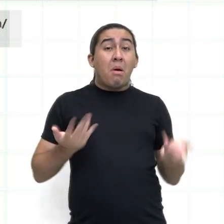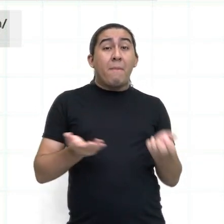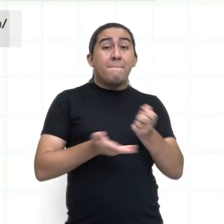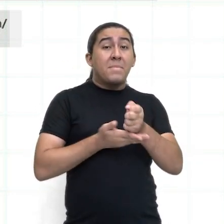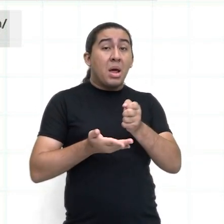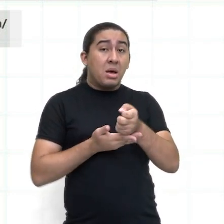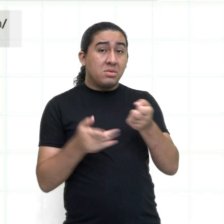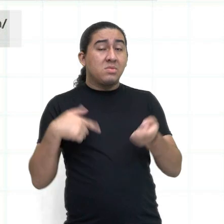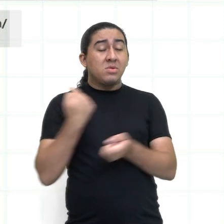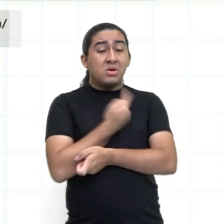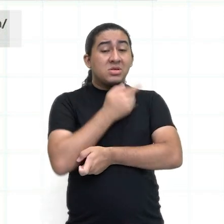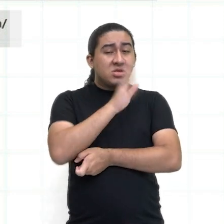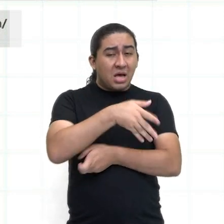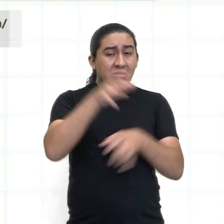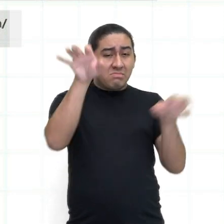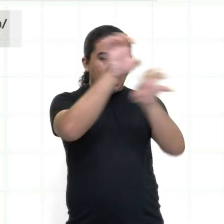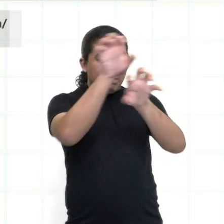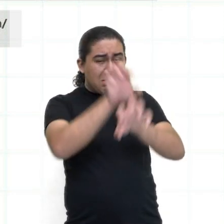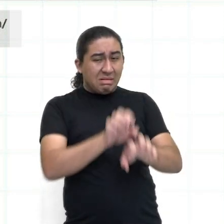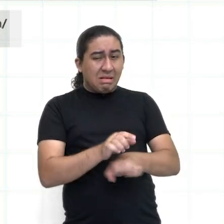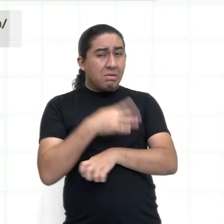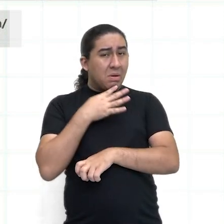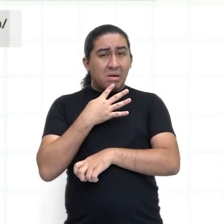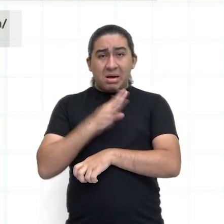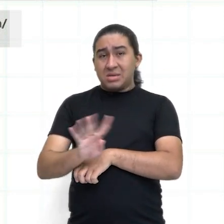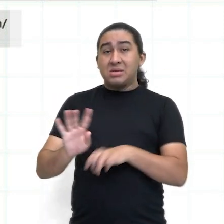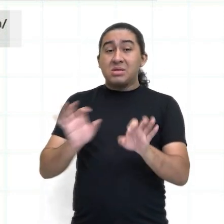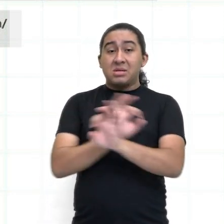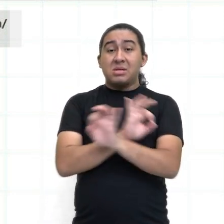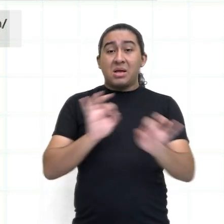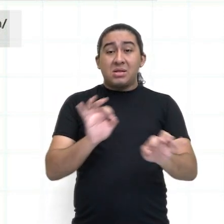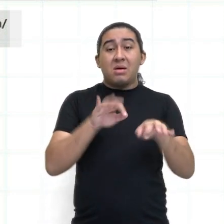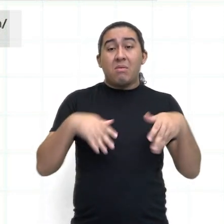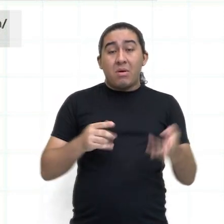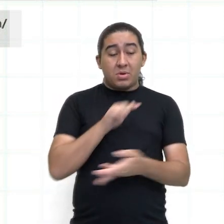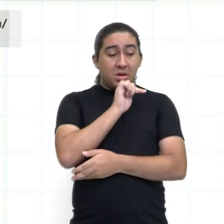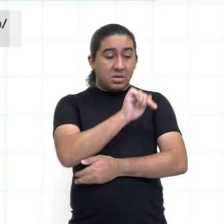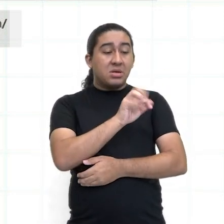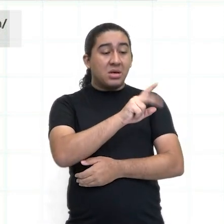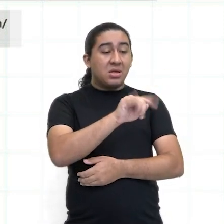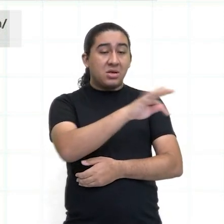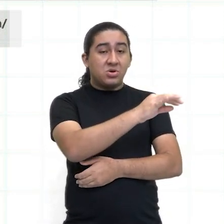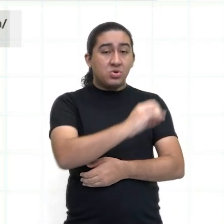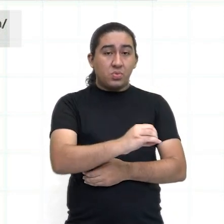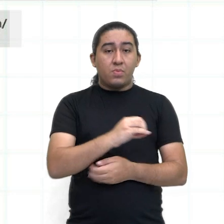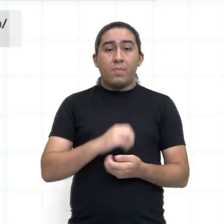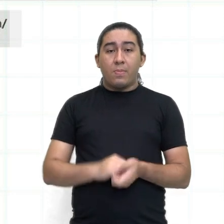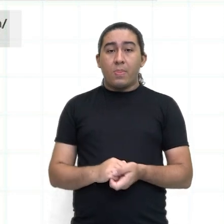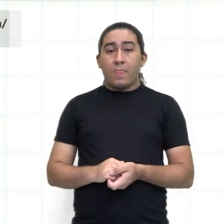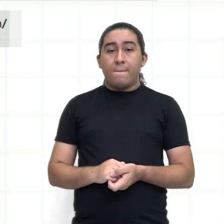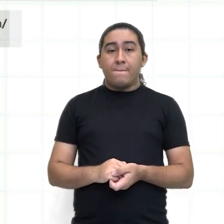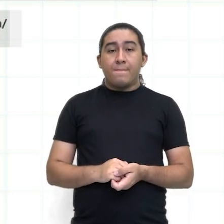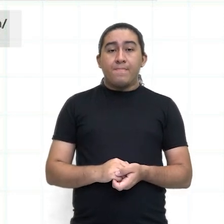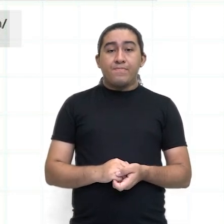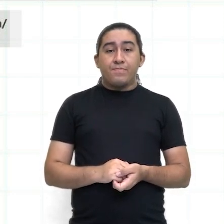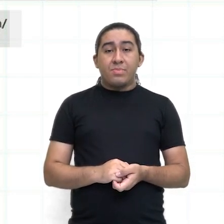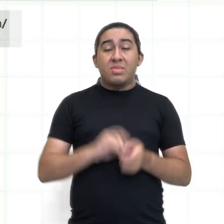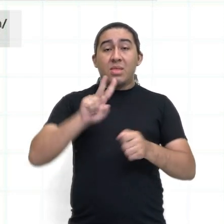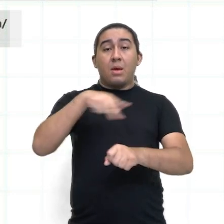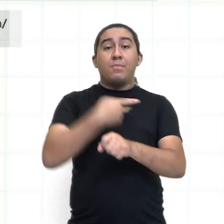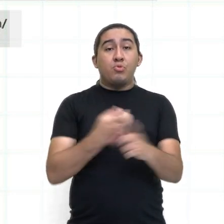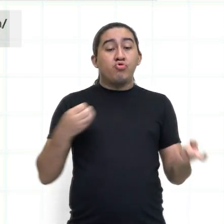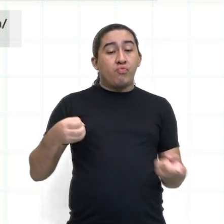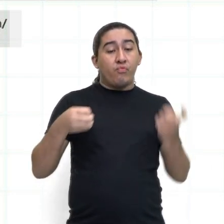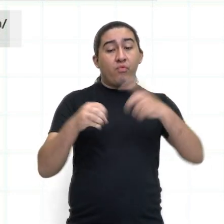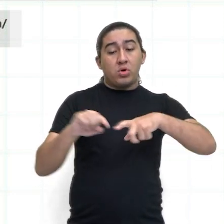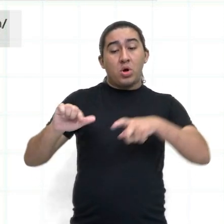né? Fragmentamos tanto que não estamos mais conhecendo. Cubismo que? Analítico. E aí eles